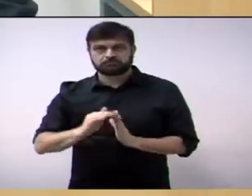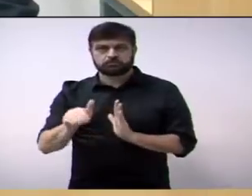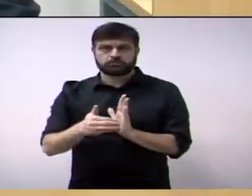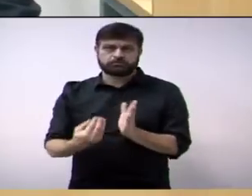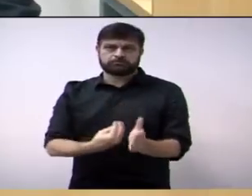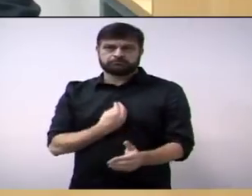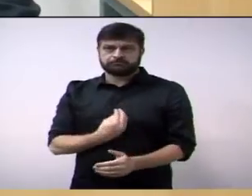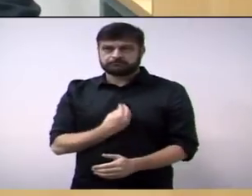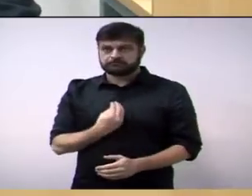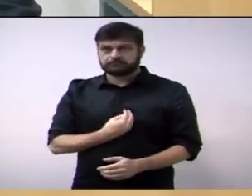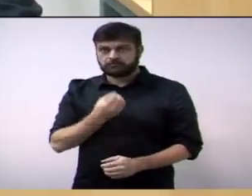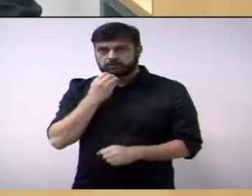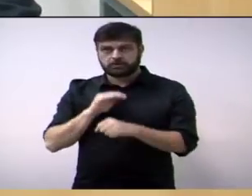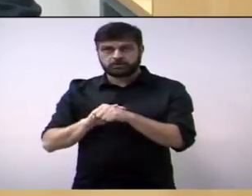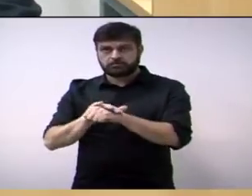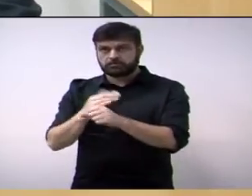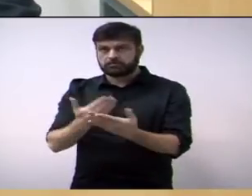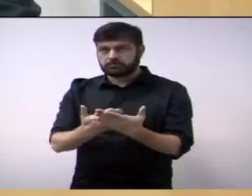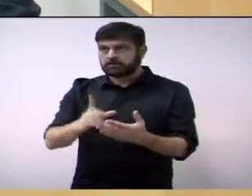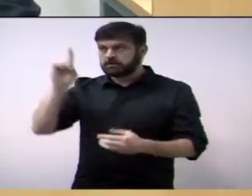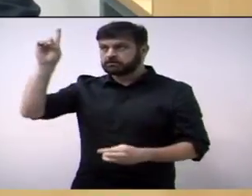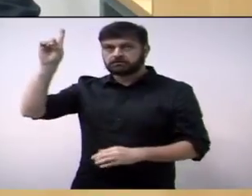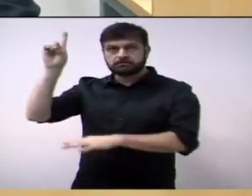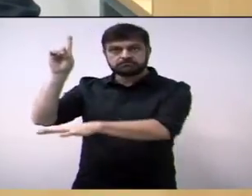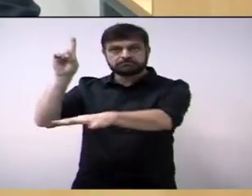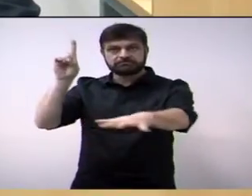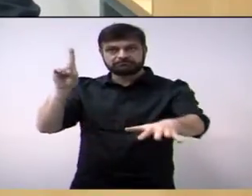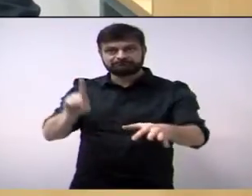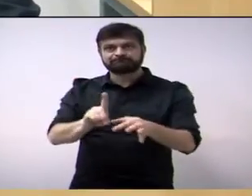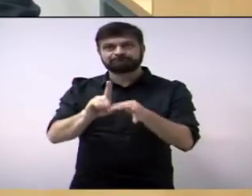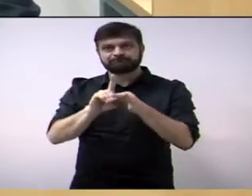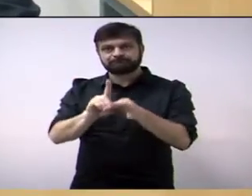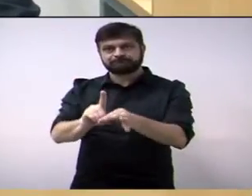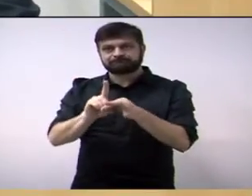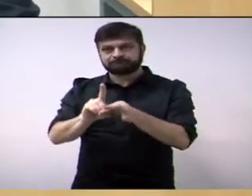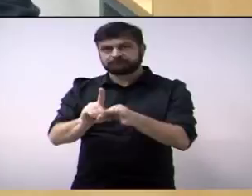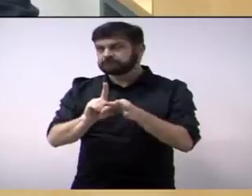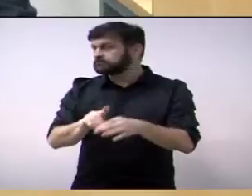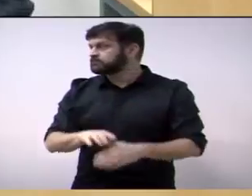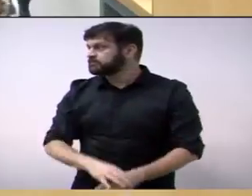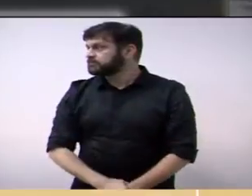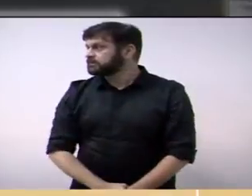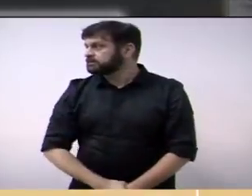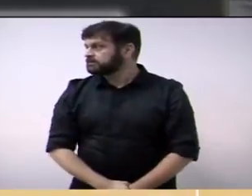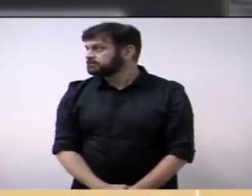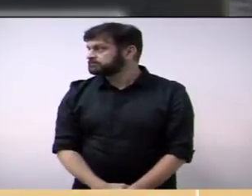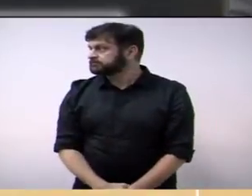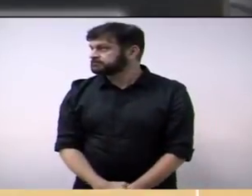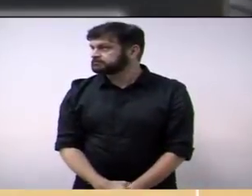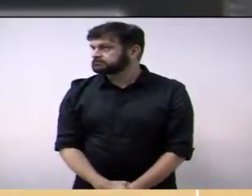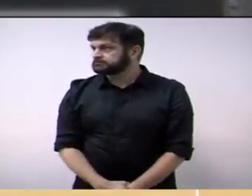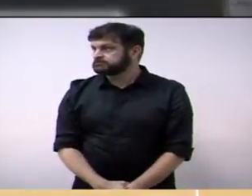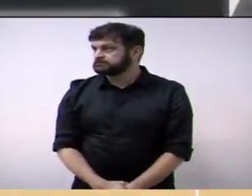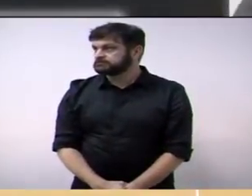aqui presentes. Uma boa noite, fique com Deus e até a próxima.